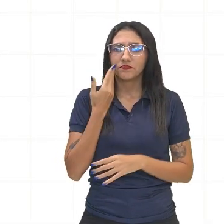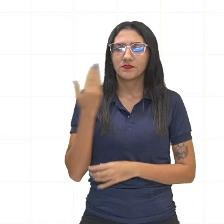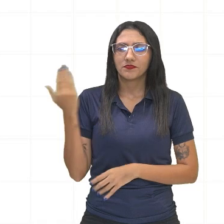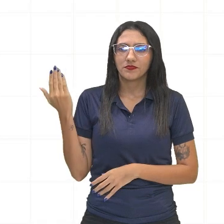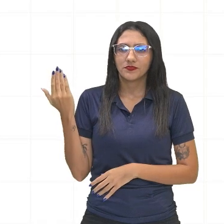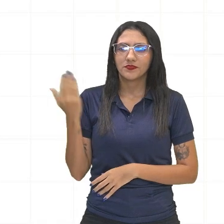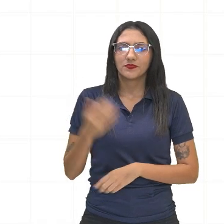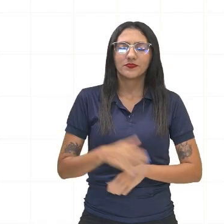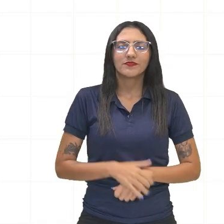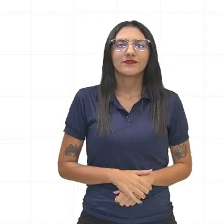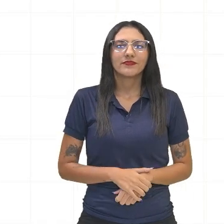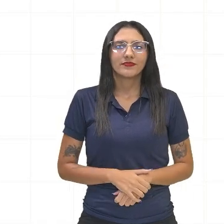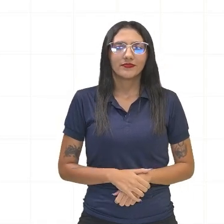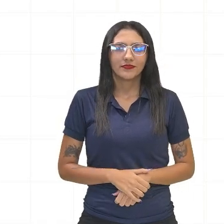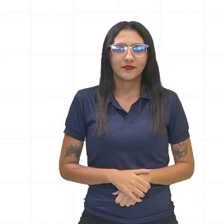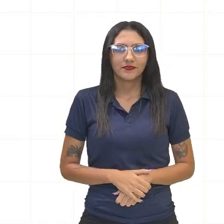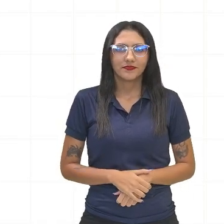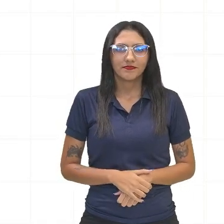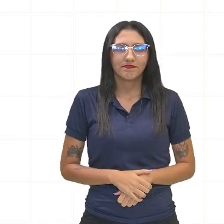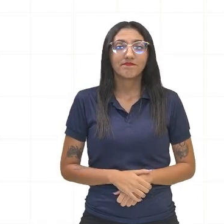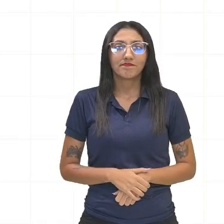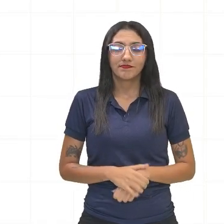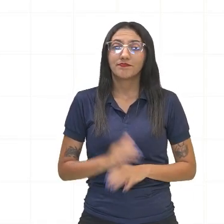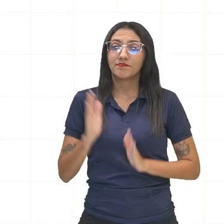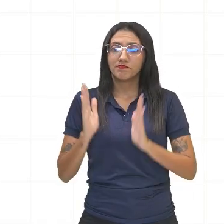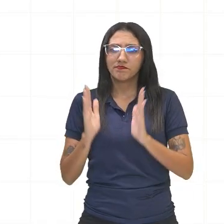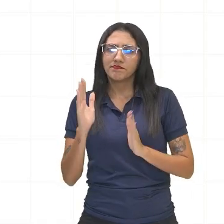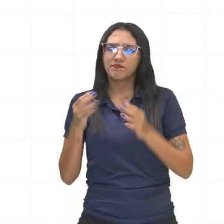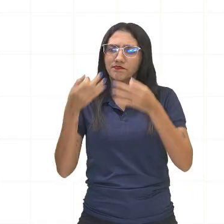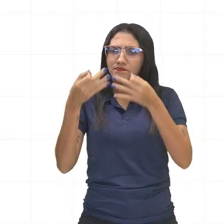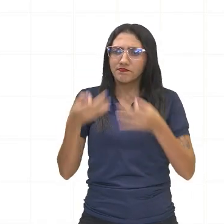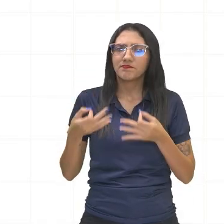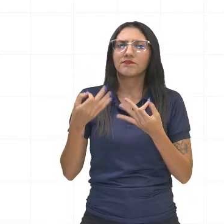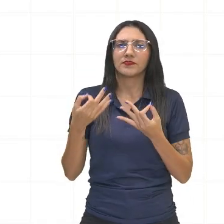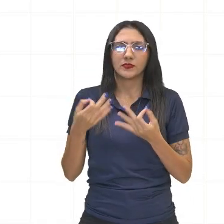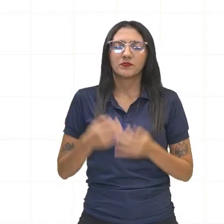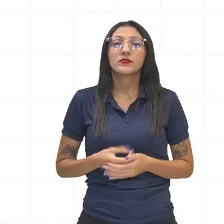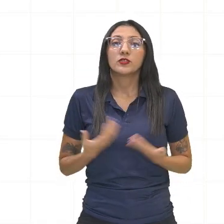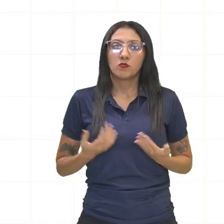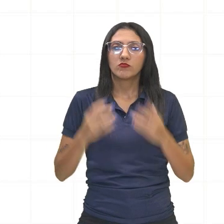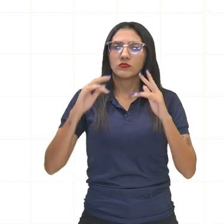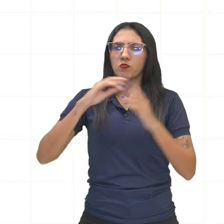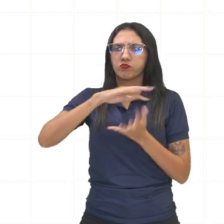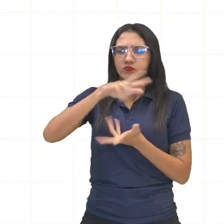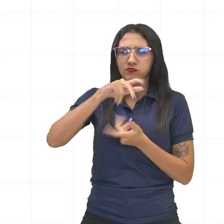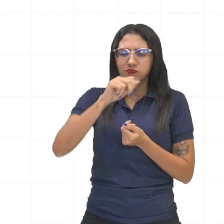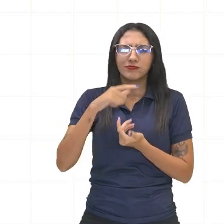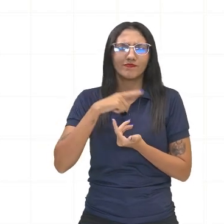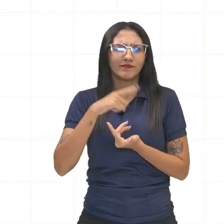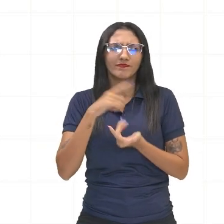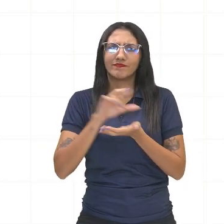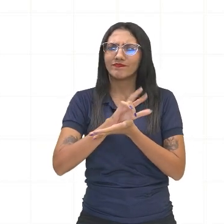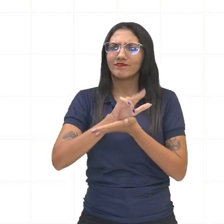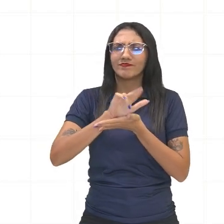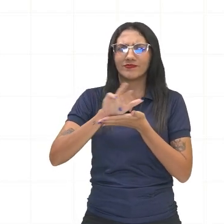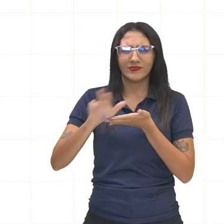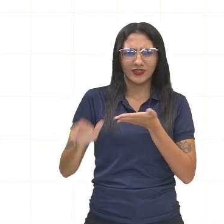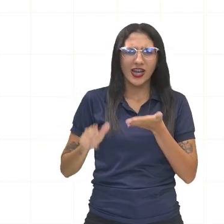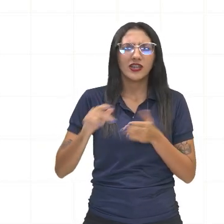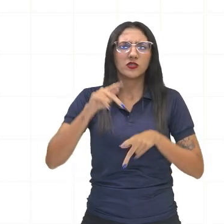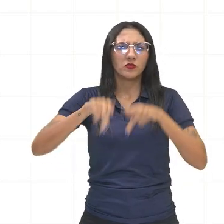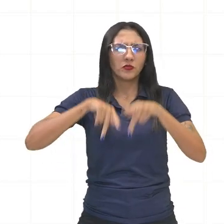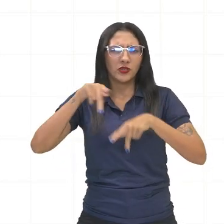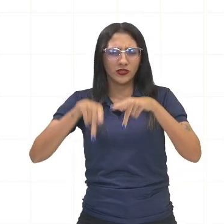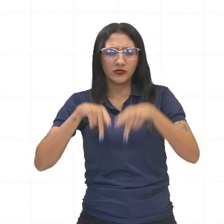só, temos aí então o tempo cronológico, podemos perceber que a humanidade ela é composta de muitos povos